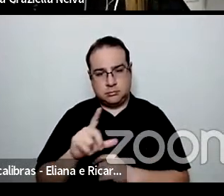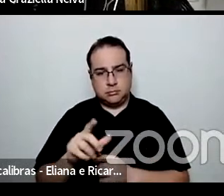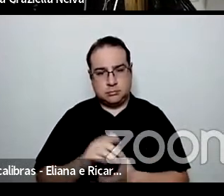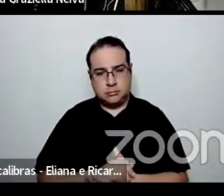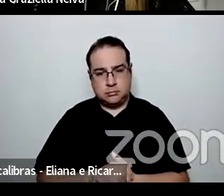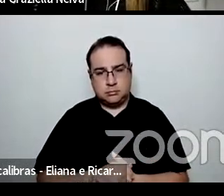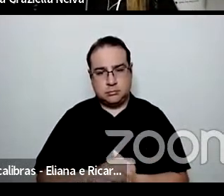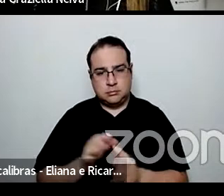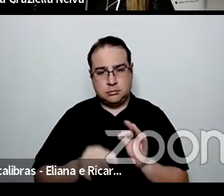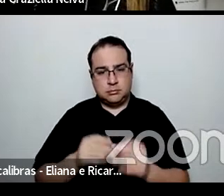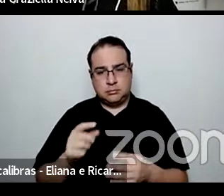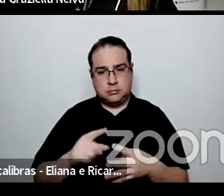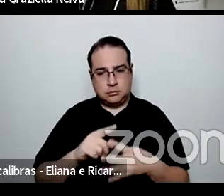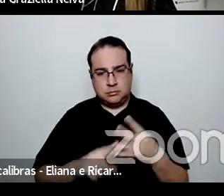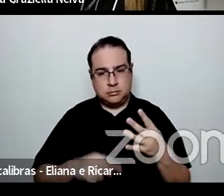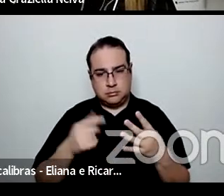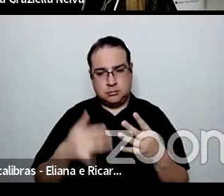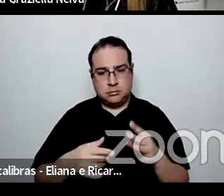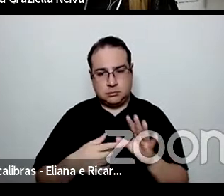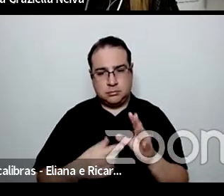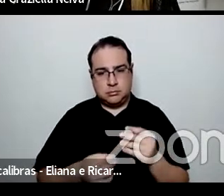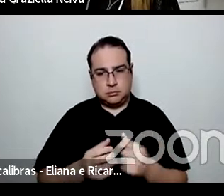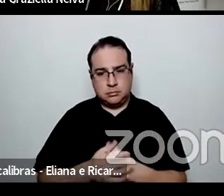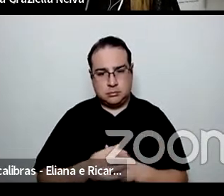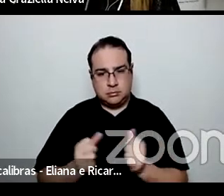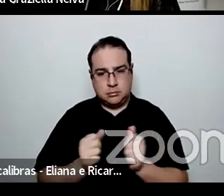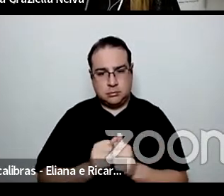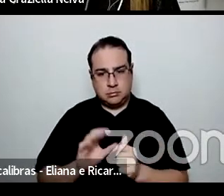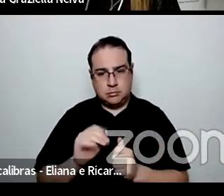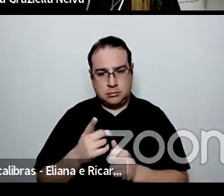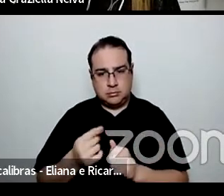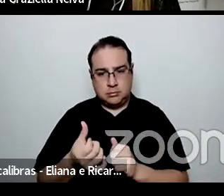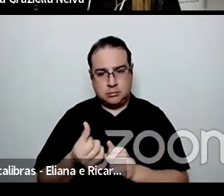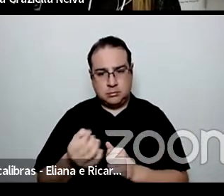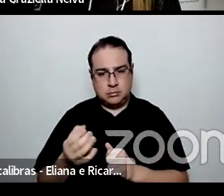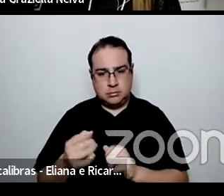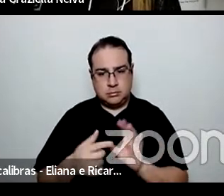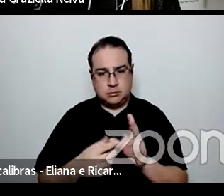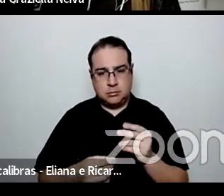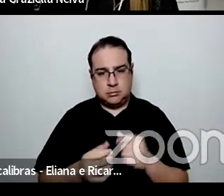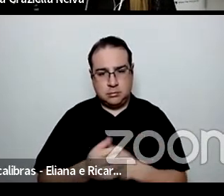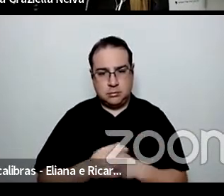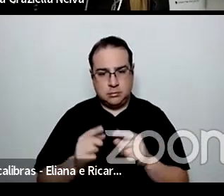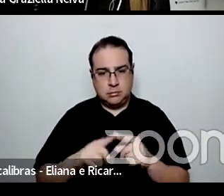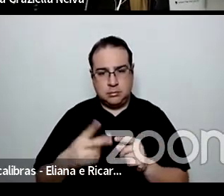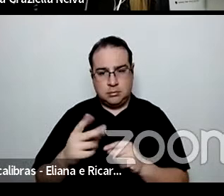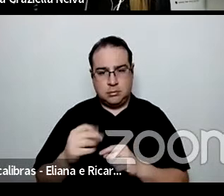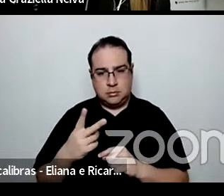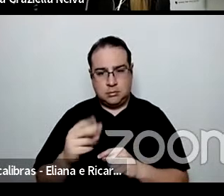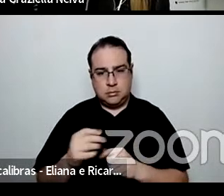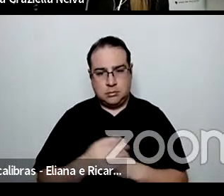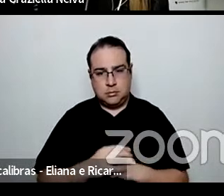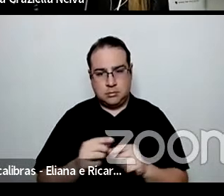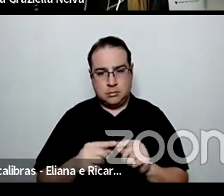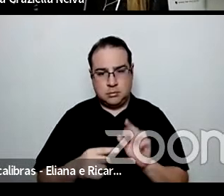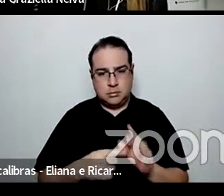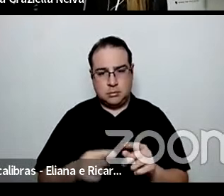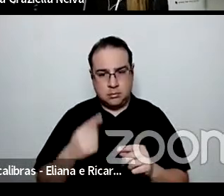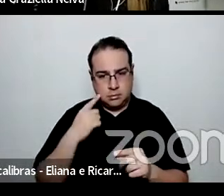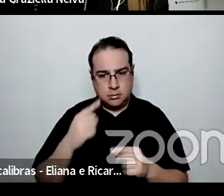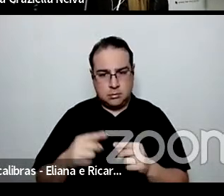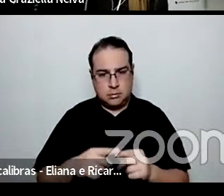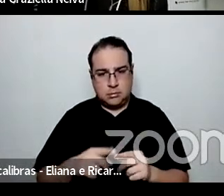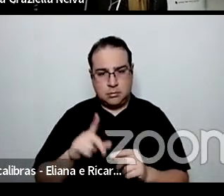Vamos jogar o quarto da pauta recurso eleitoral nº 06 127 15 2020 procedência